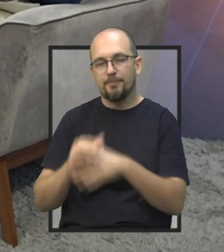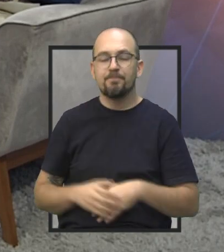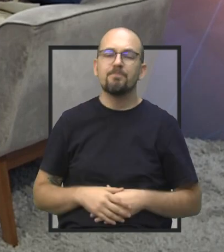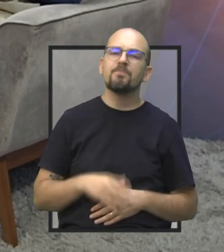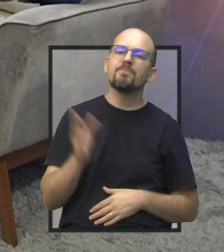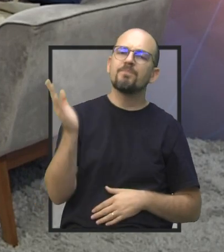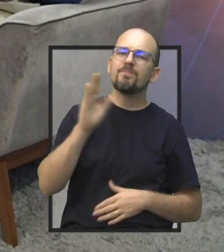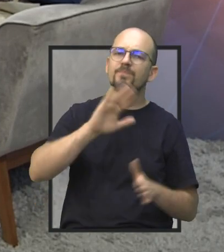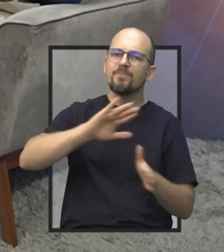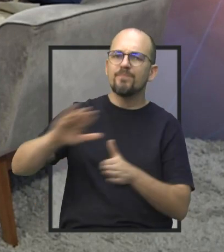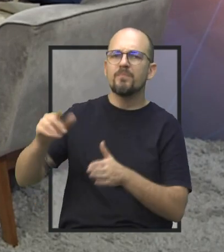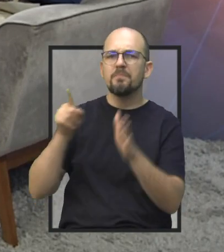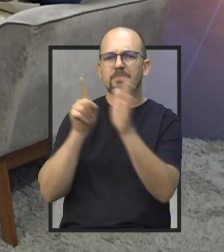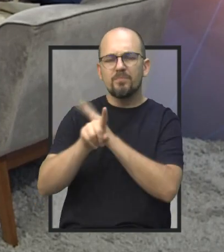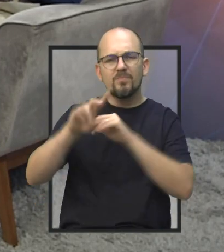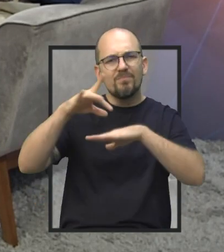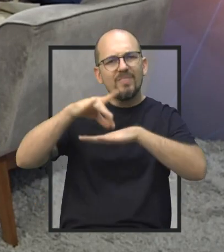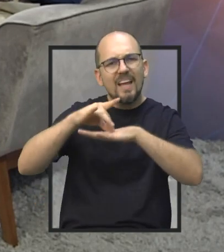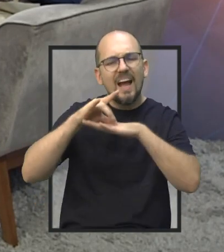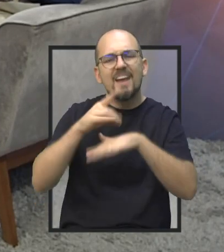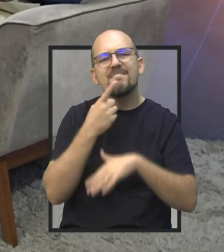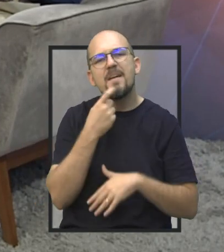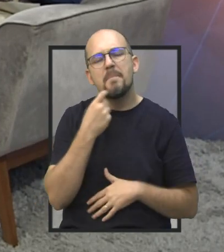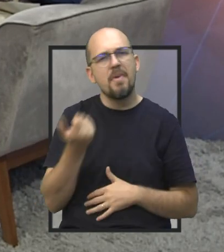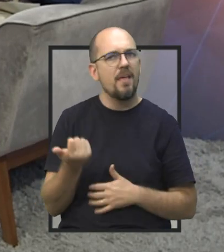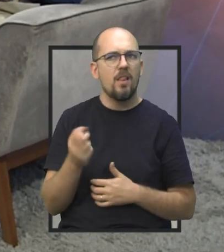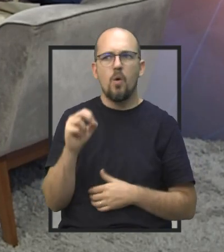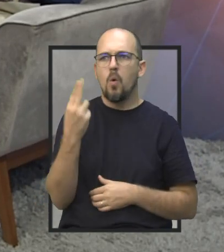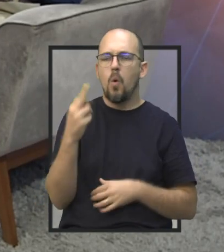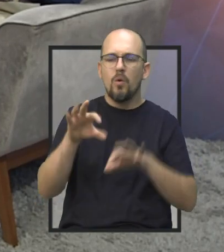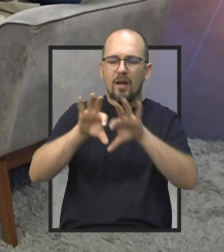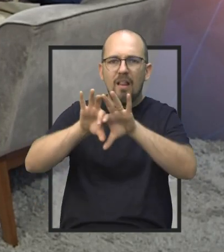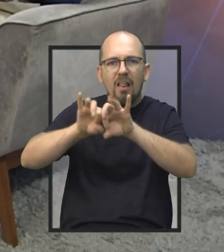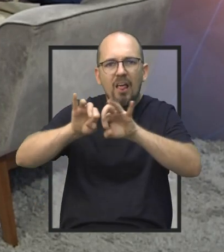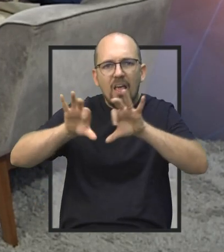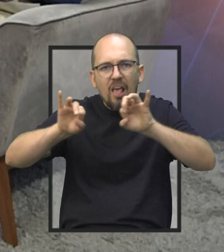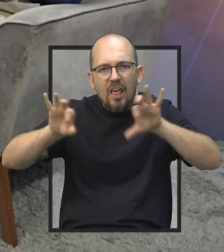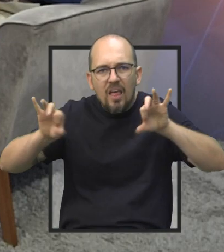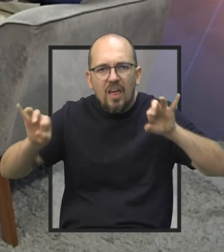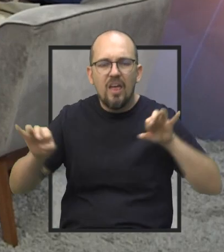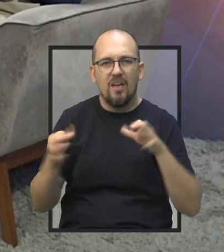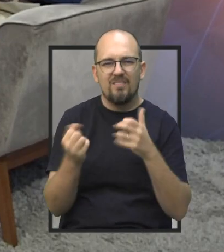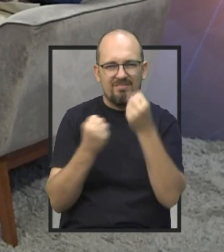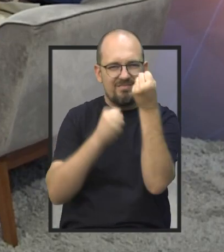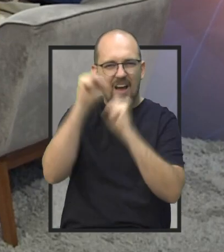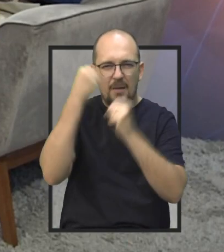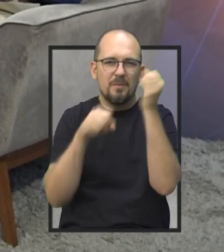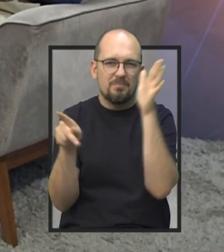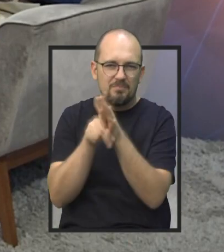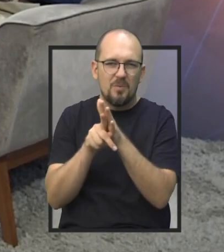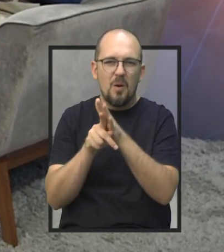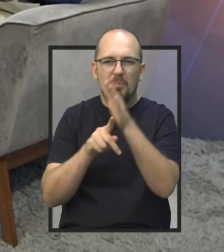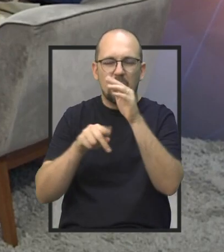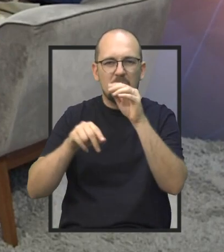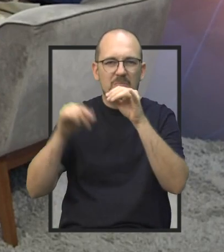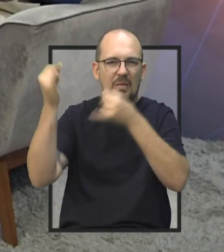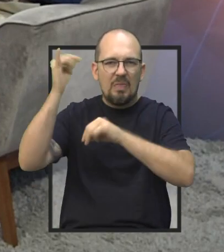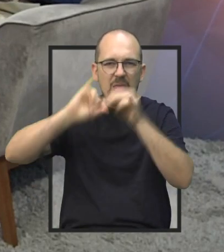existe aquela máxima, embutidos, né? Muitas vezes que vai muito produto ali